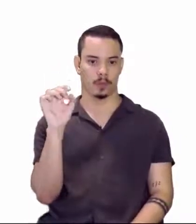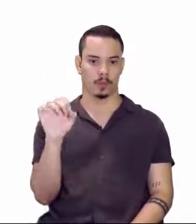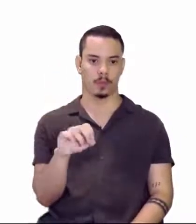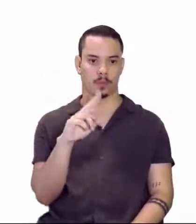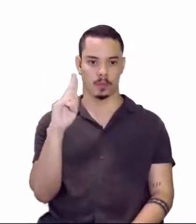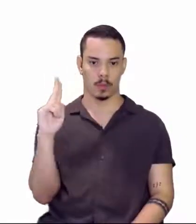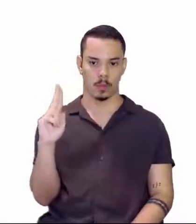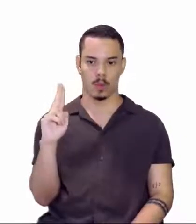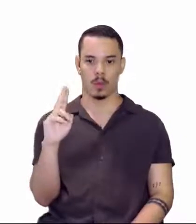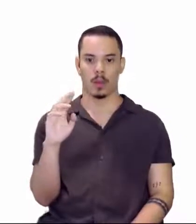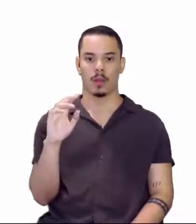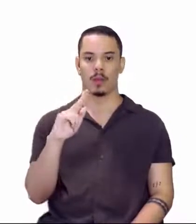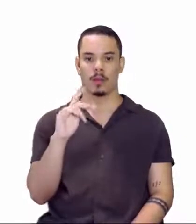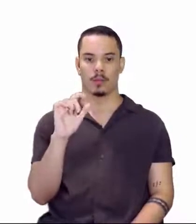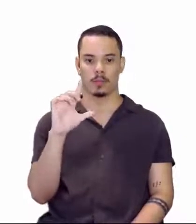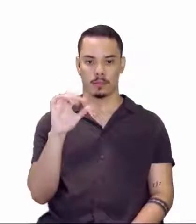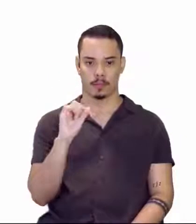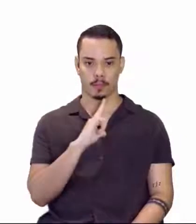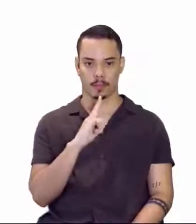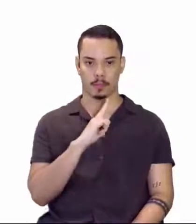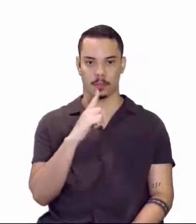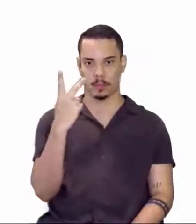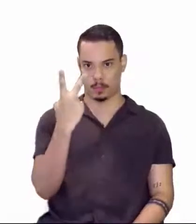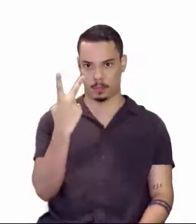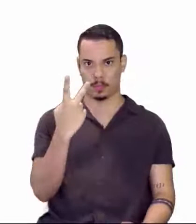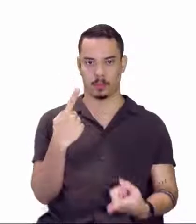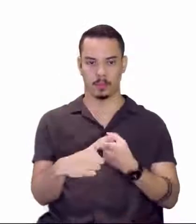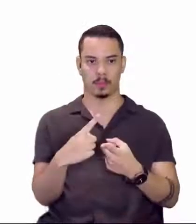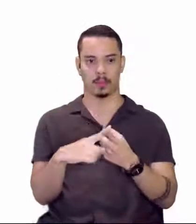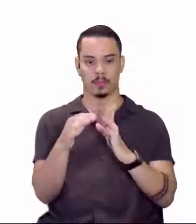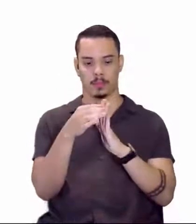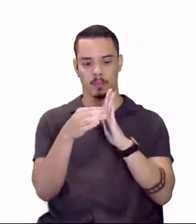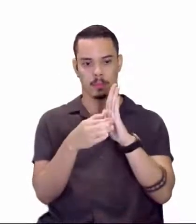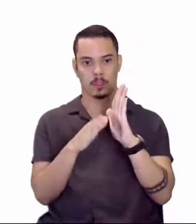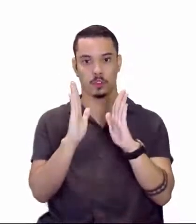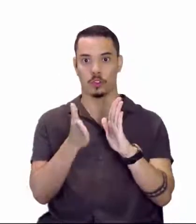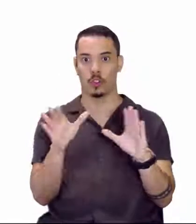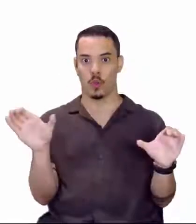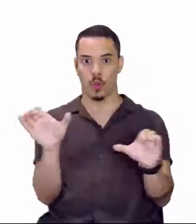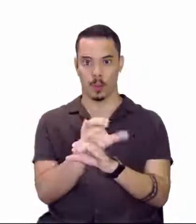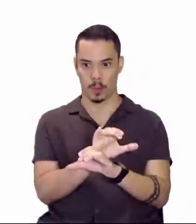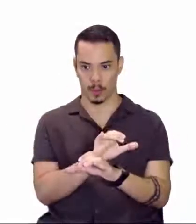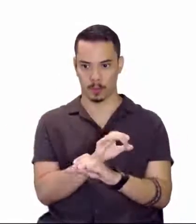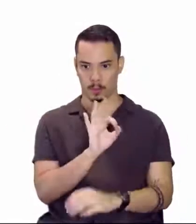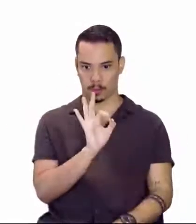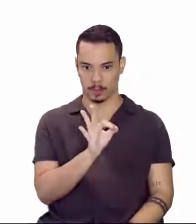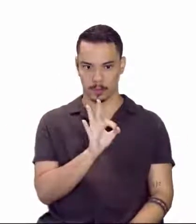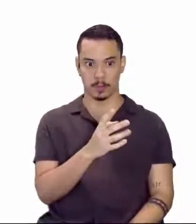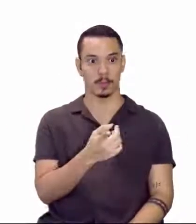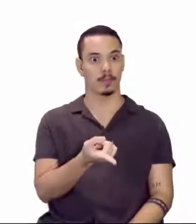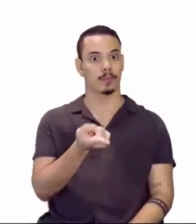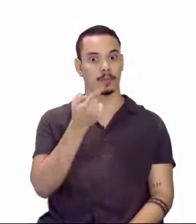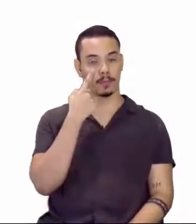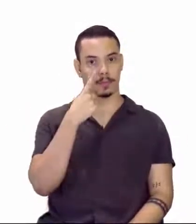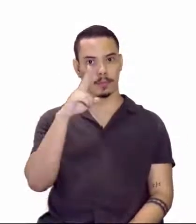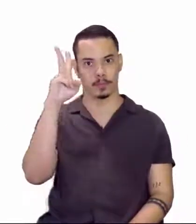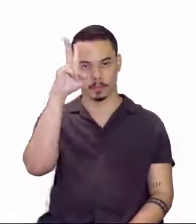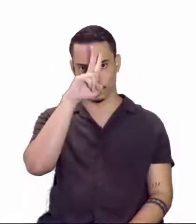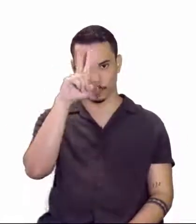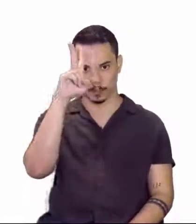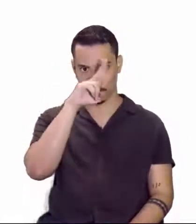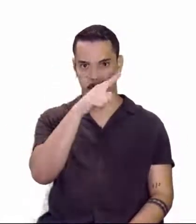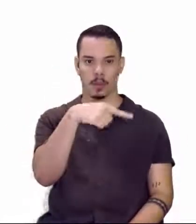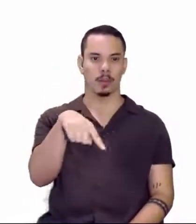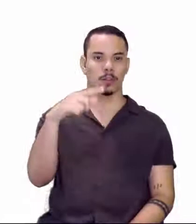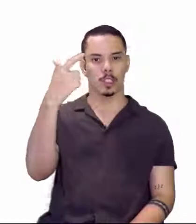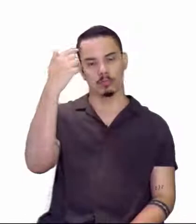hélio, 2 elétrons, porque a sua camada K estará completa. Então, aí, meus caros alunos, Só lembrando para você situar